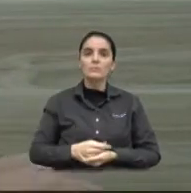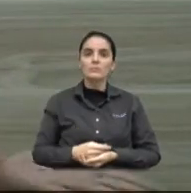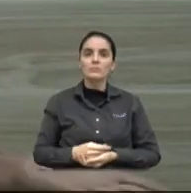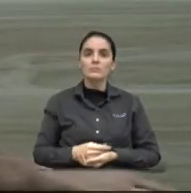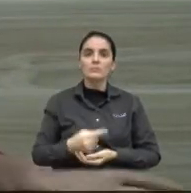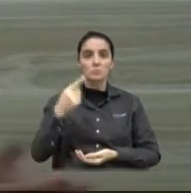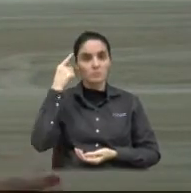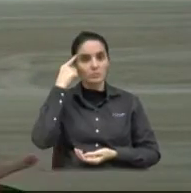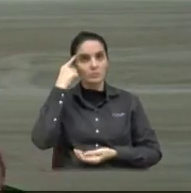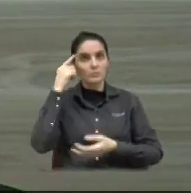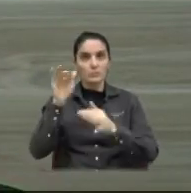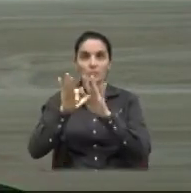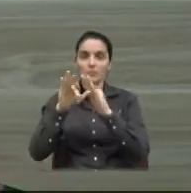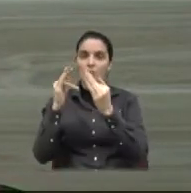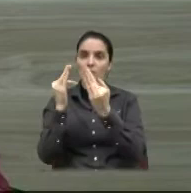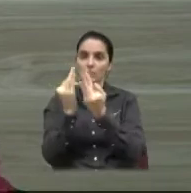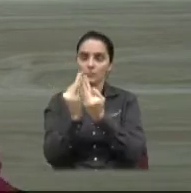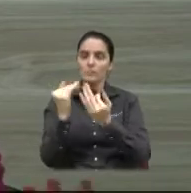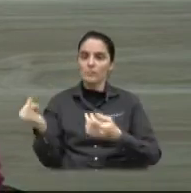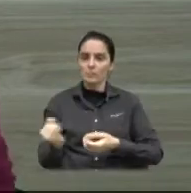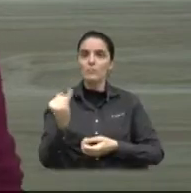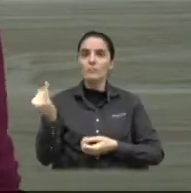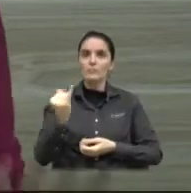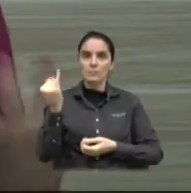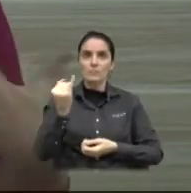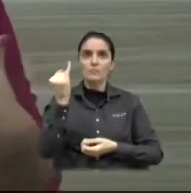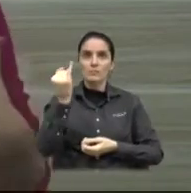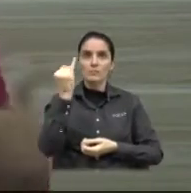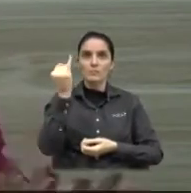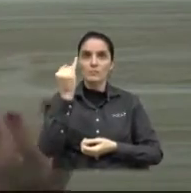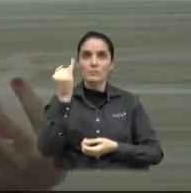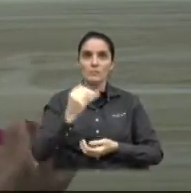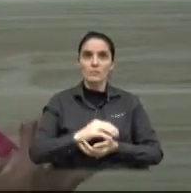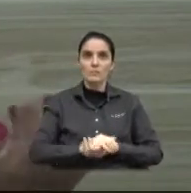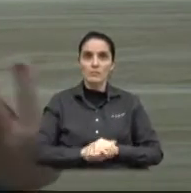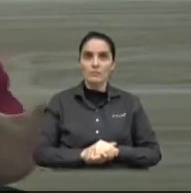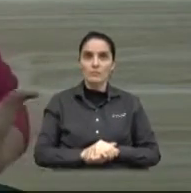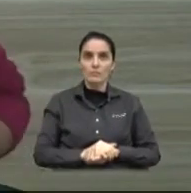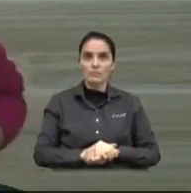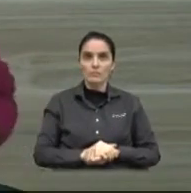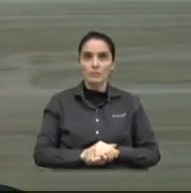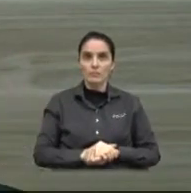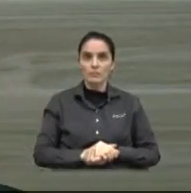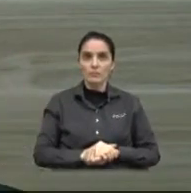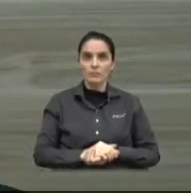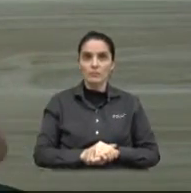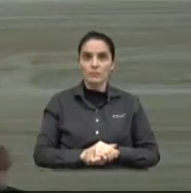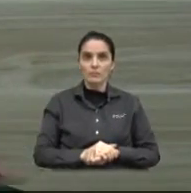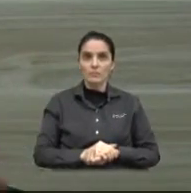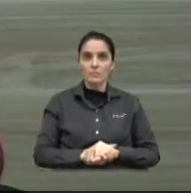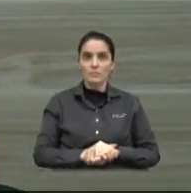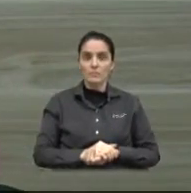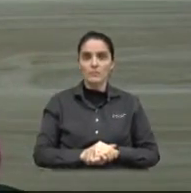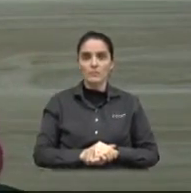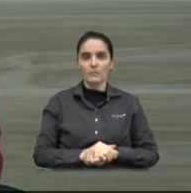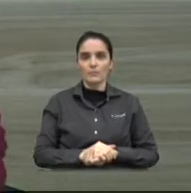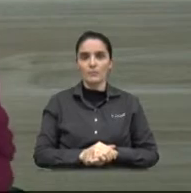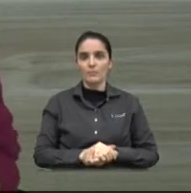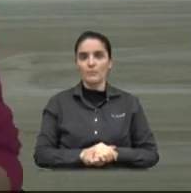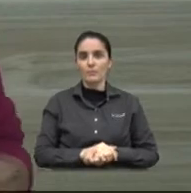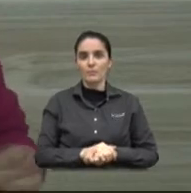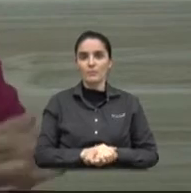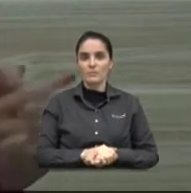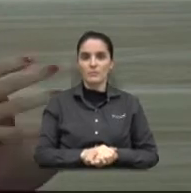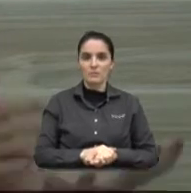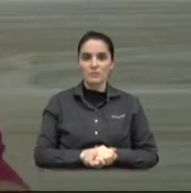extremamente importante na concepção de família pra mim é aquela que eu julgo a minha família é não